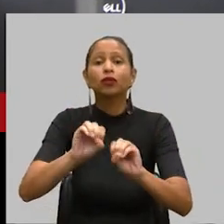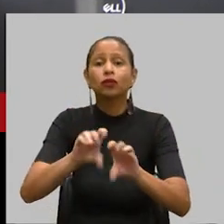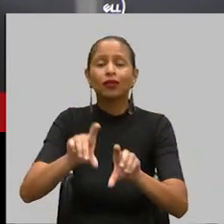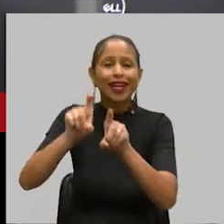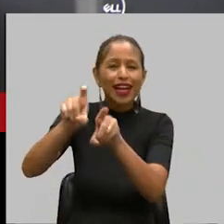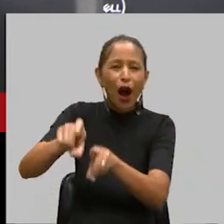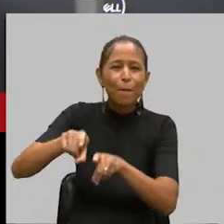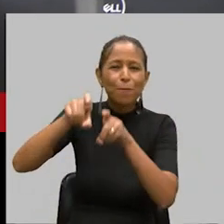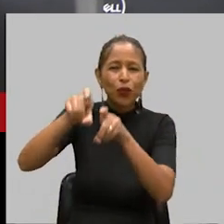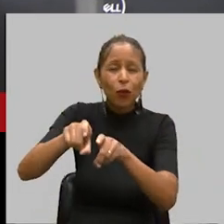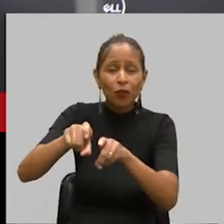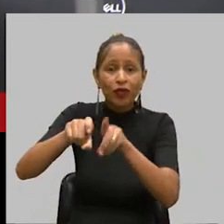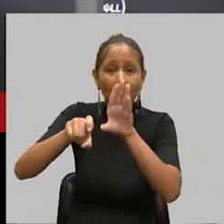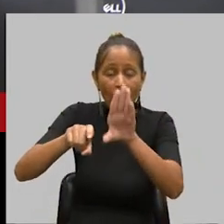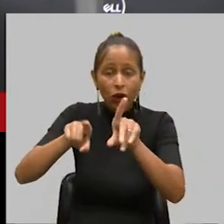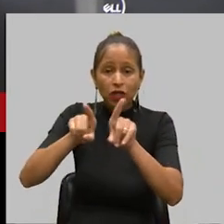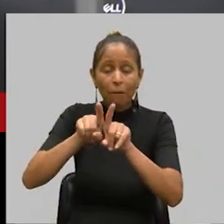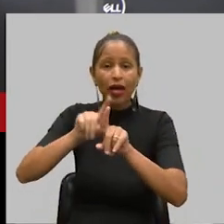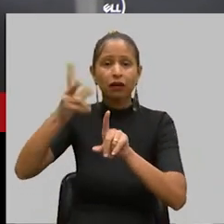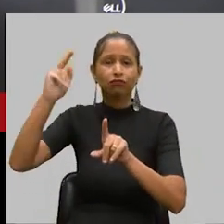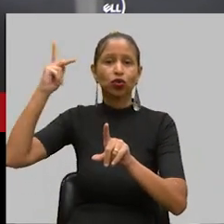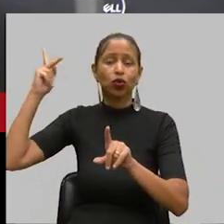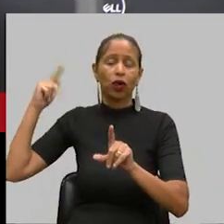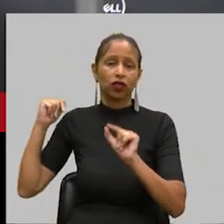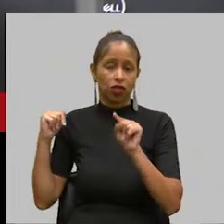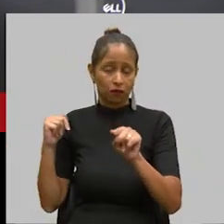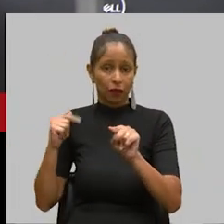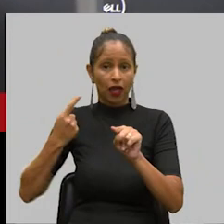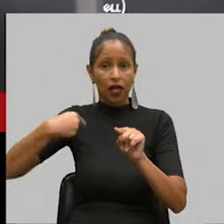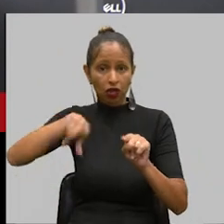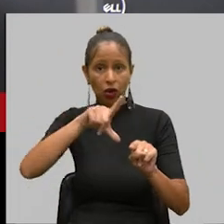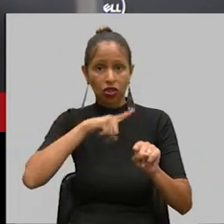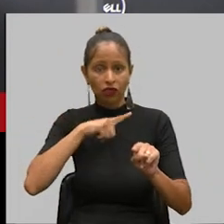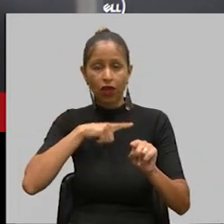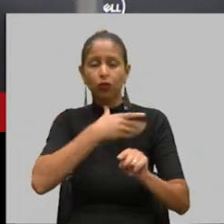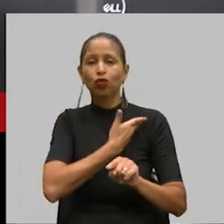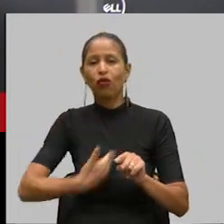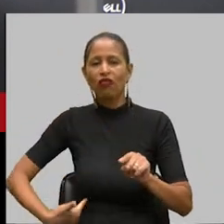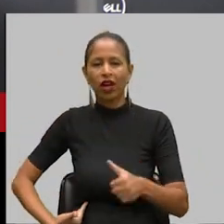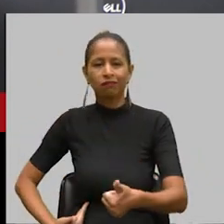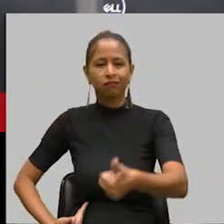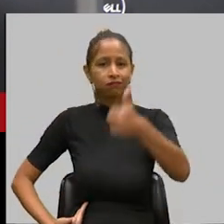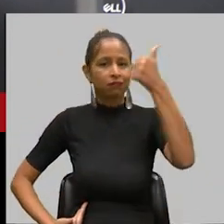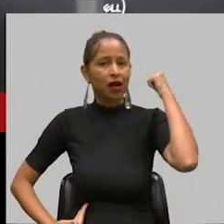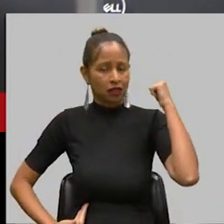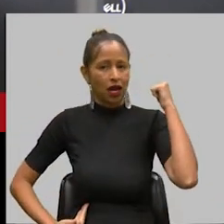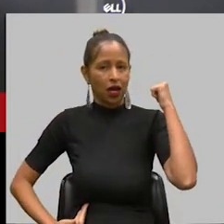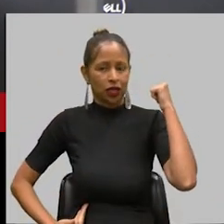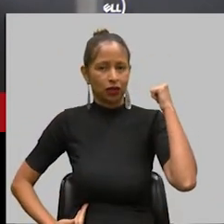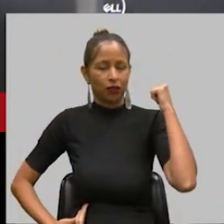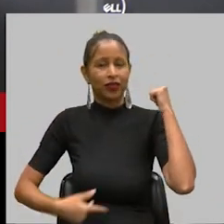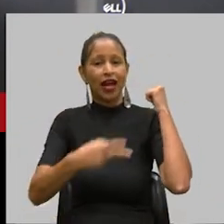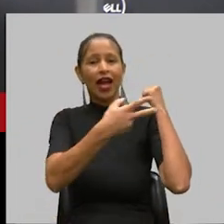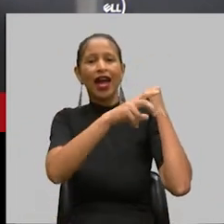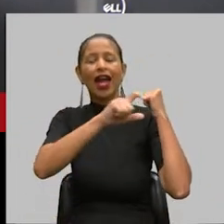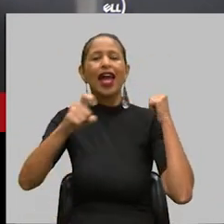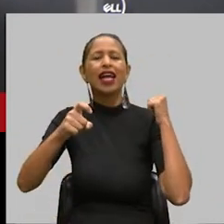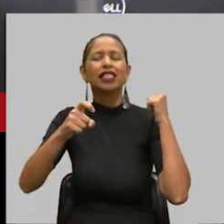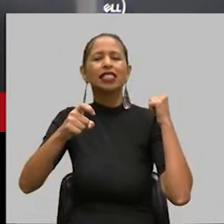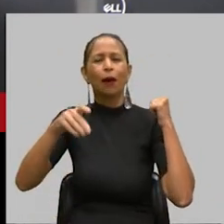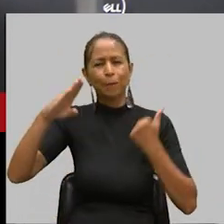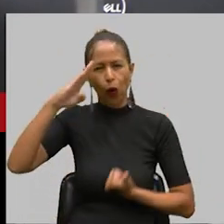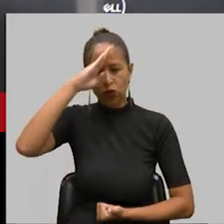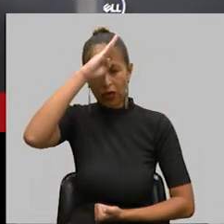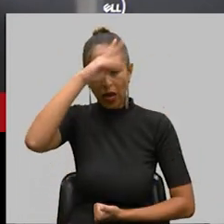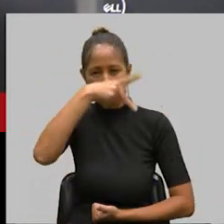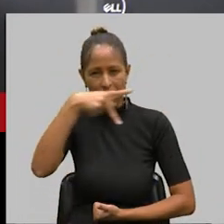queria ressaltar o histórico disso nós tivemos no governo passado do ex-presidente Jair